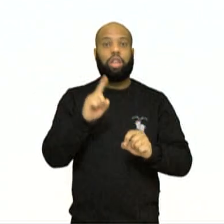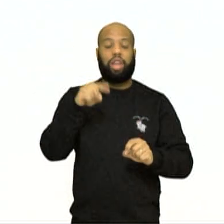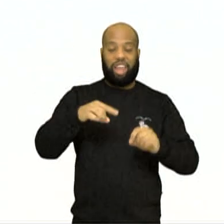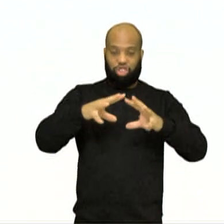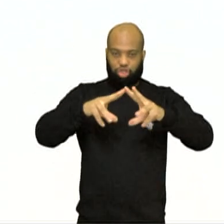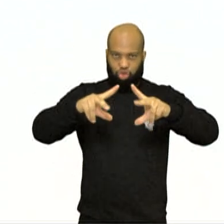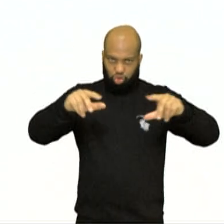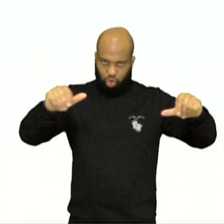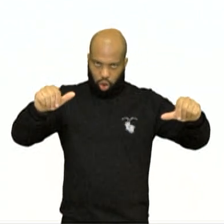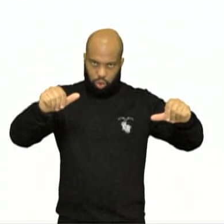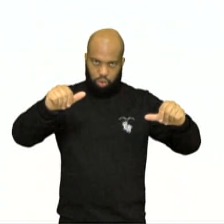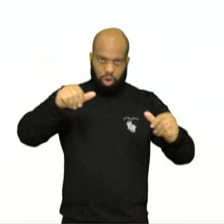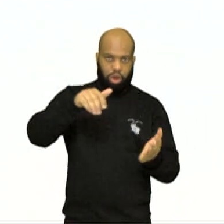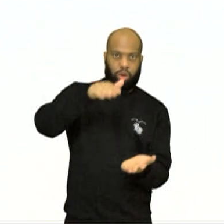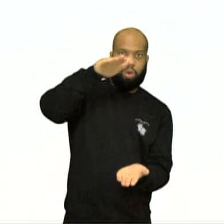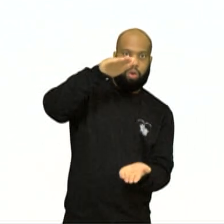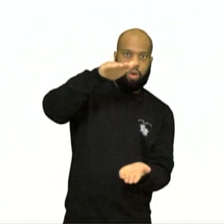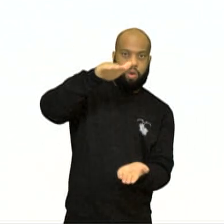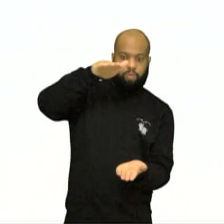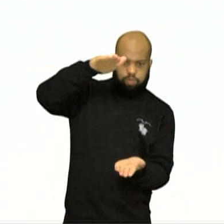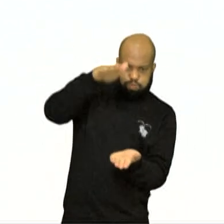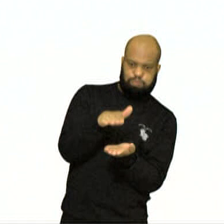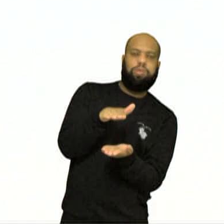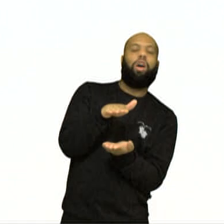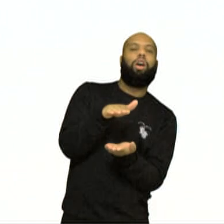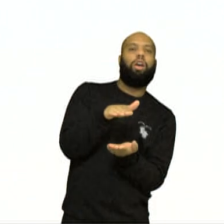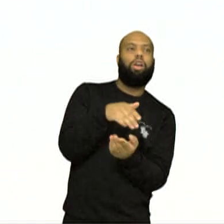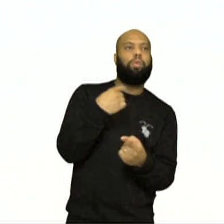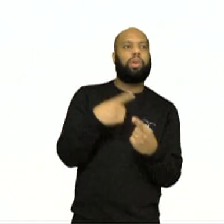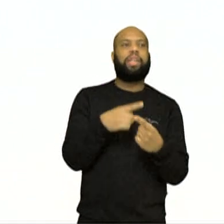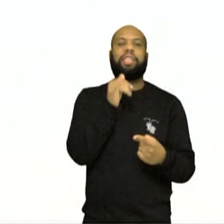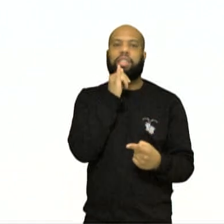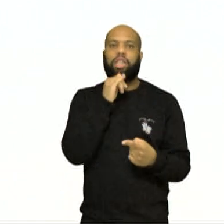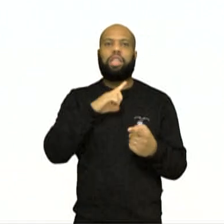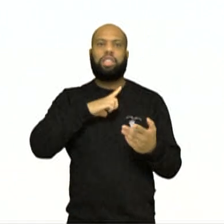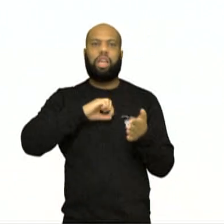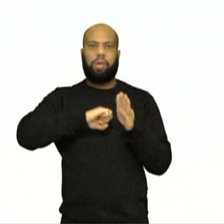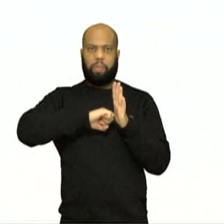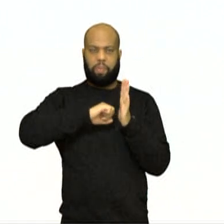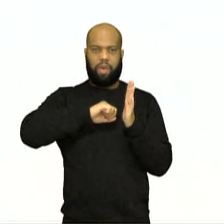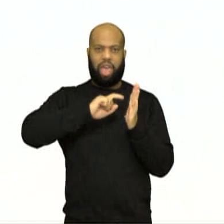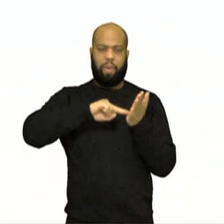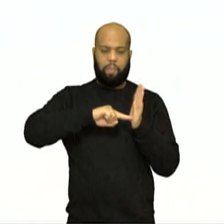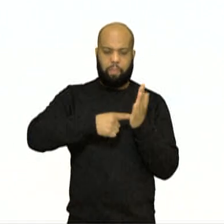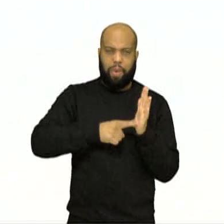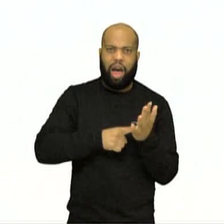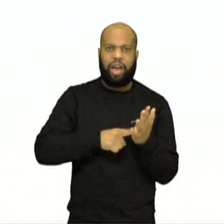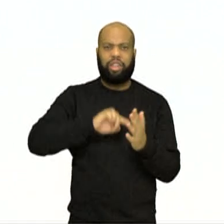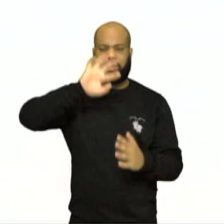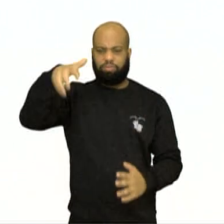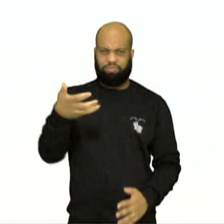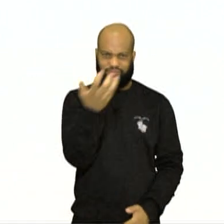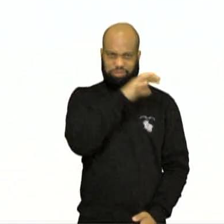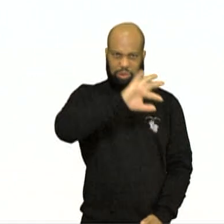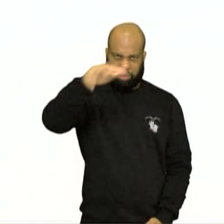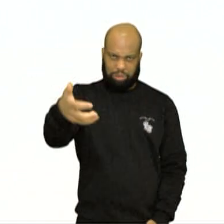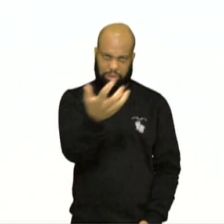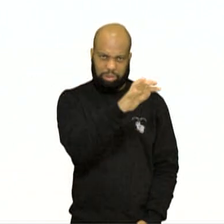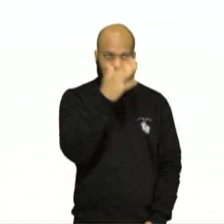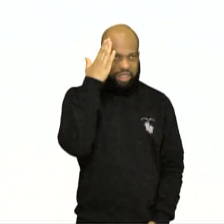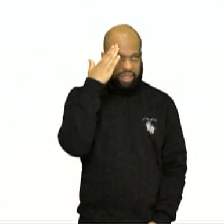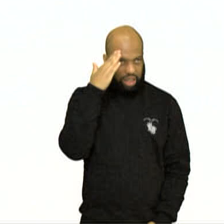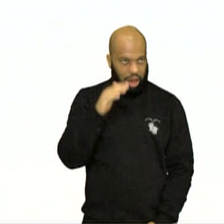compactação do solo. Então imagina o tráfego de máquinas, carros, caminhões,